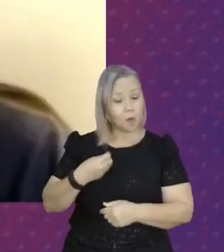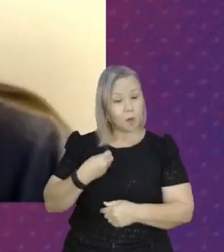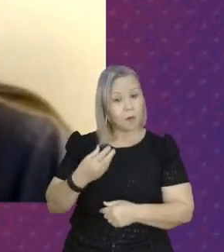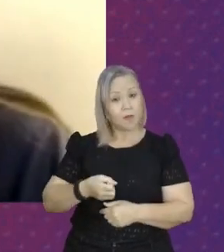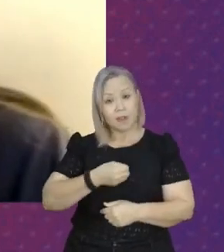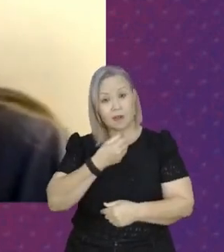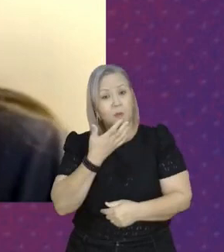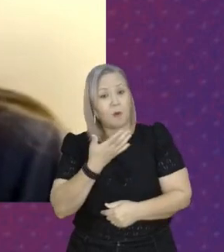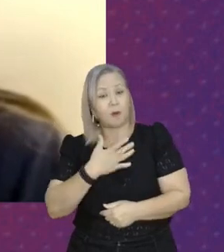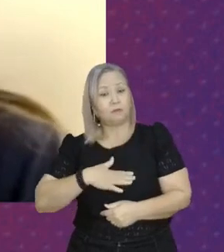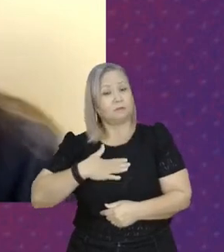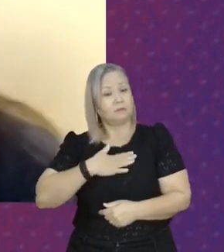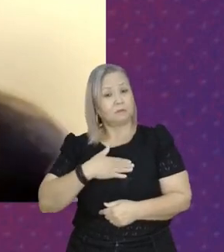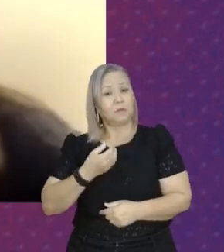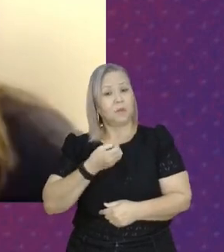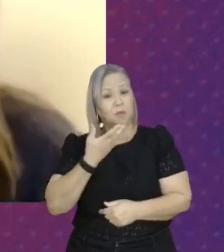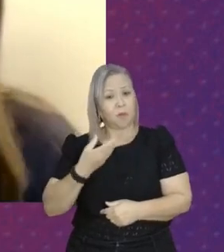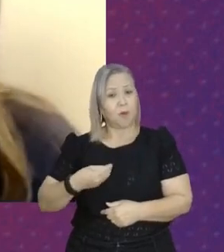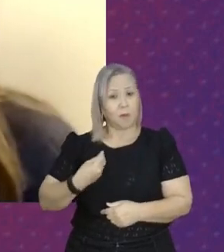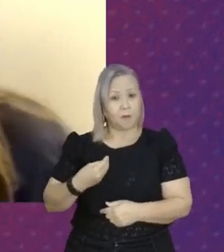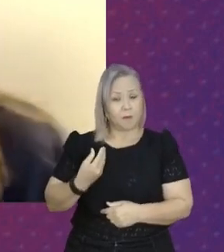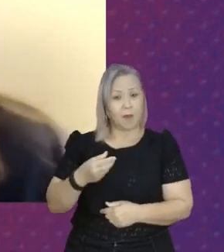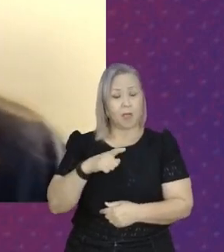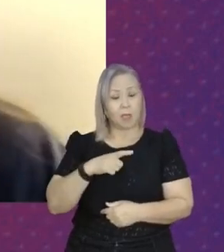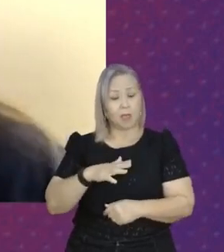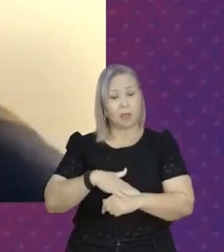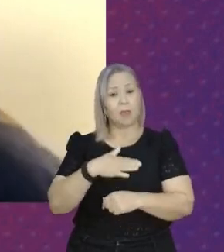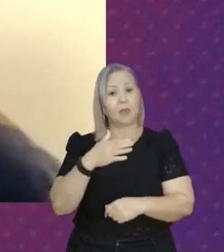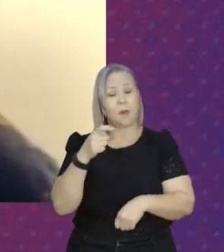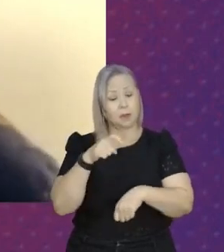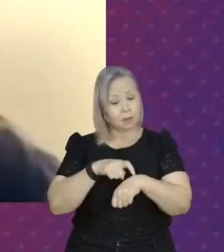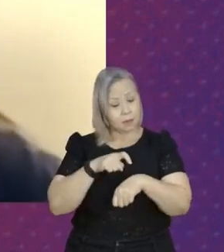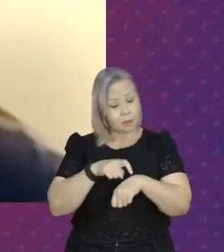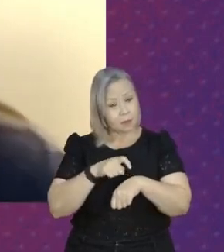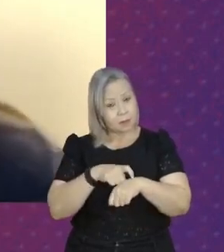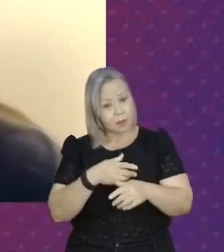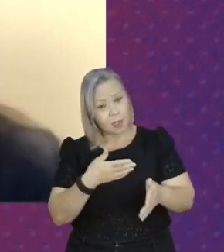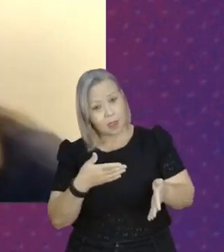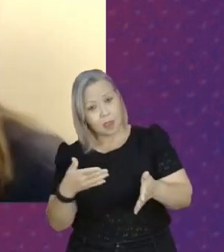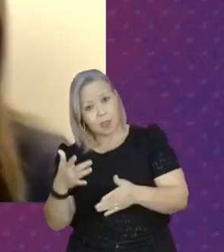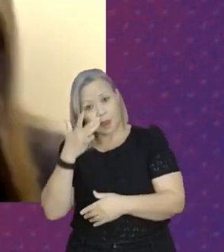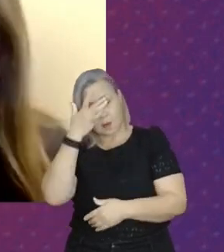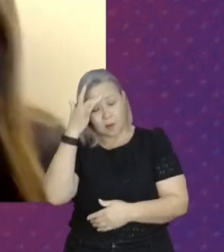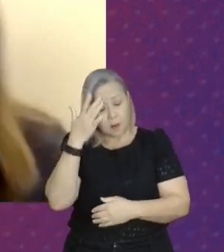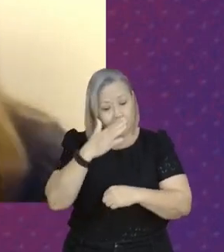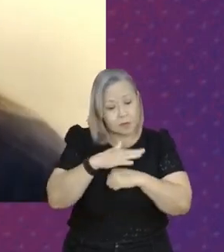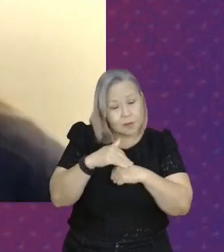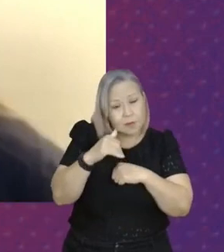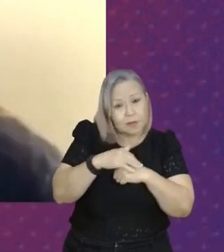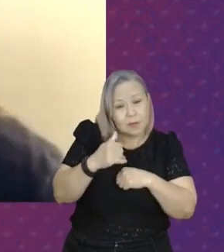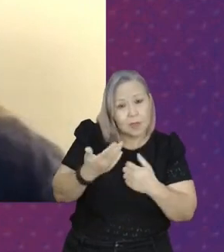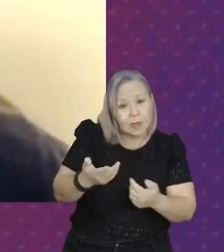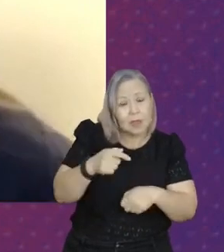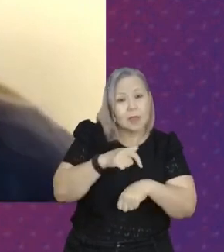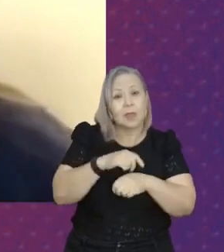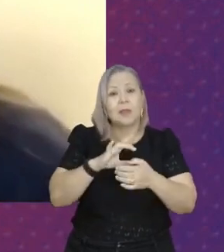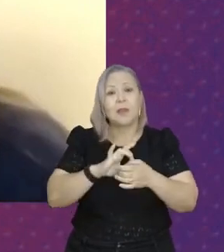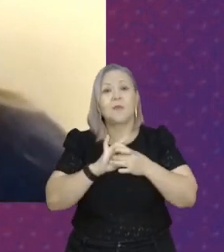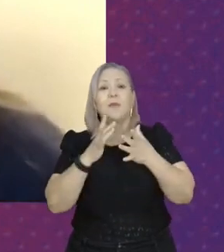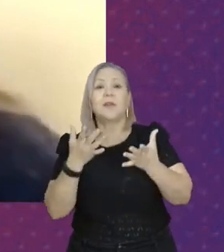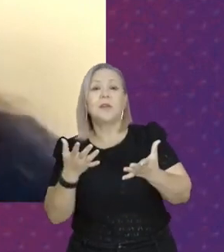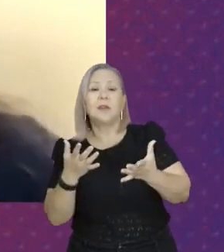pena ser vivida, né? Para que a gente possa ter mais tempo, inclusive, com as pessoas queridas, mais tempo livre, mais tempo